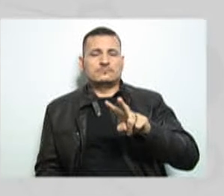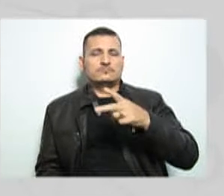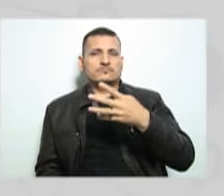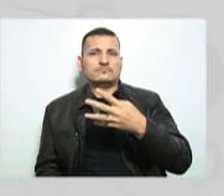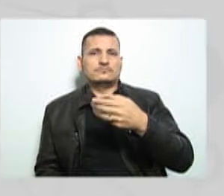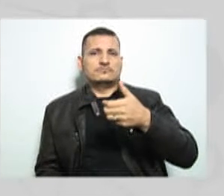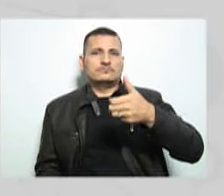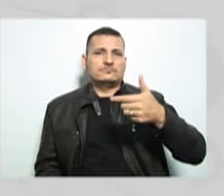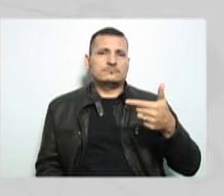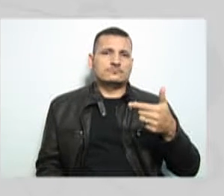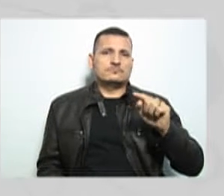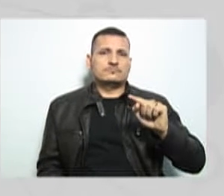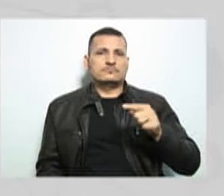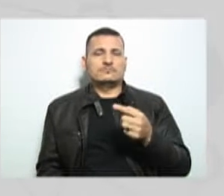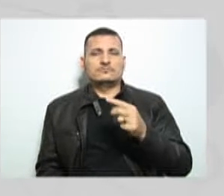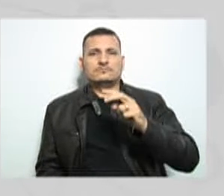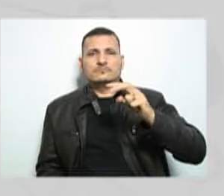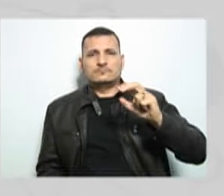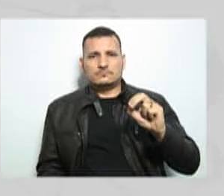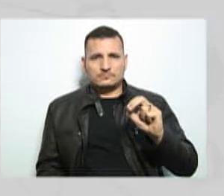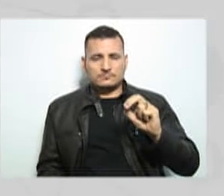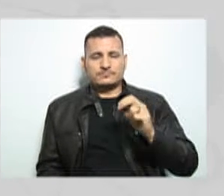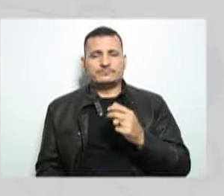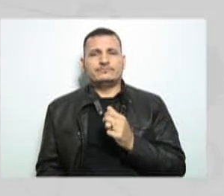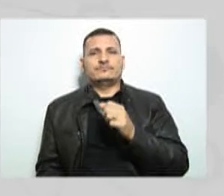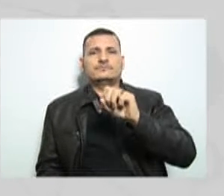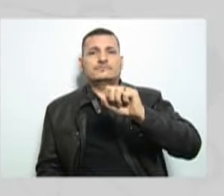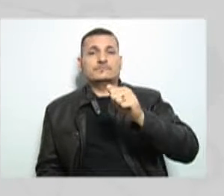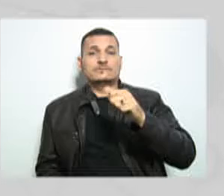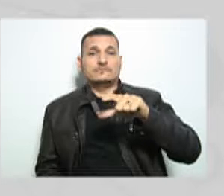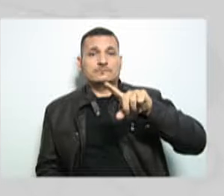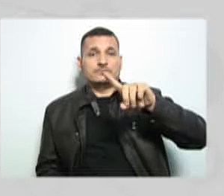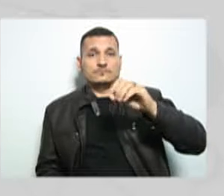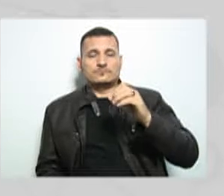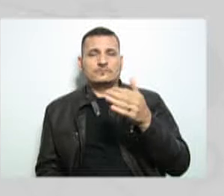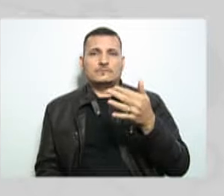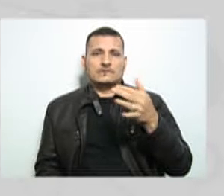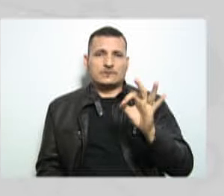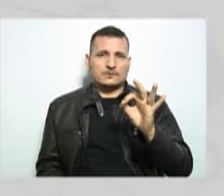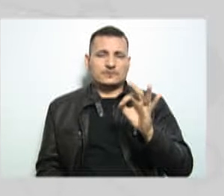412,50 e sobrando um saldo de 10 unidades, dando um total de